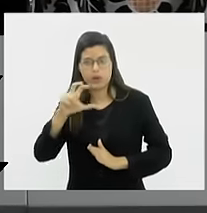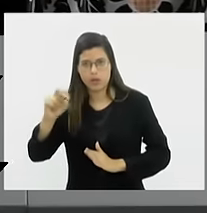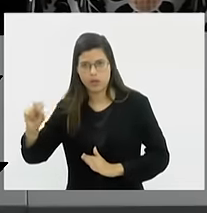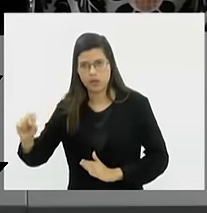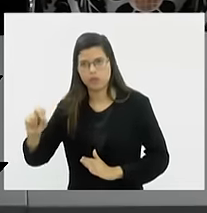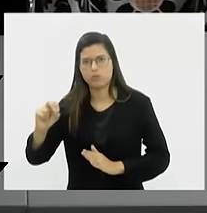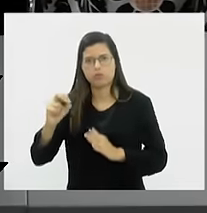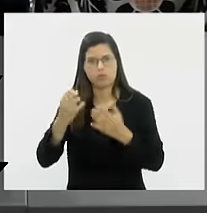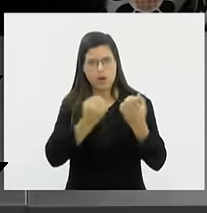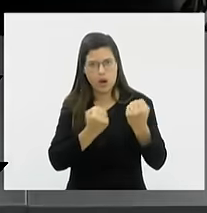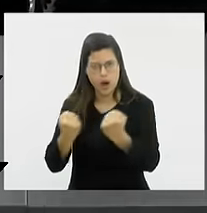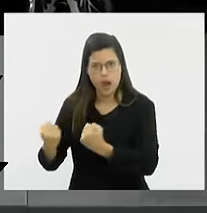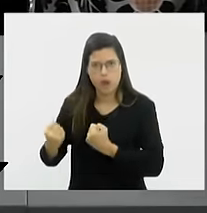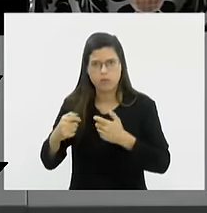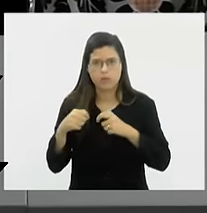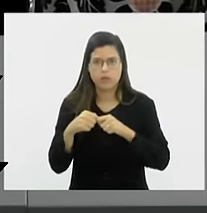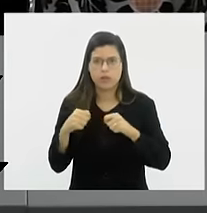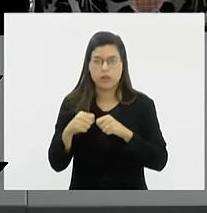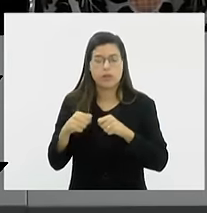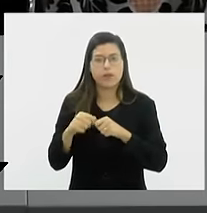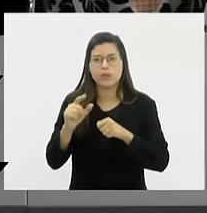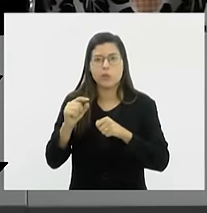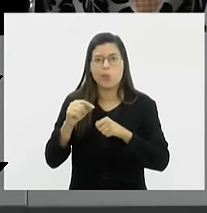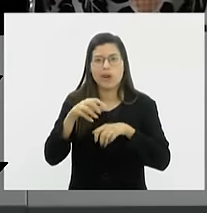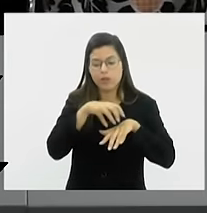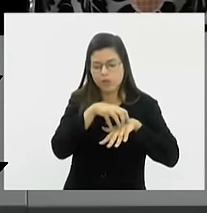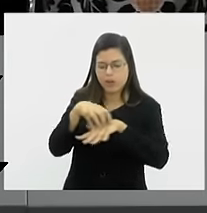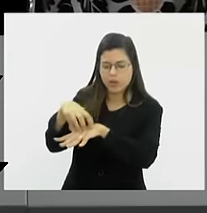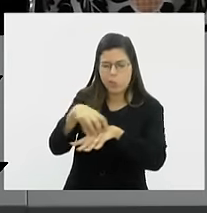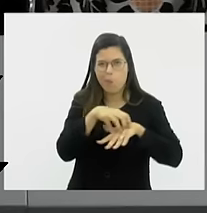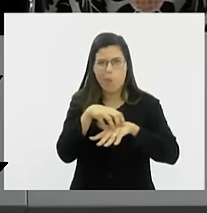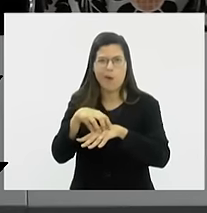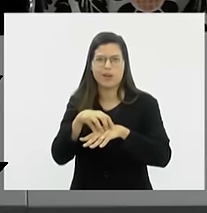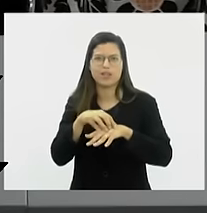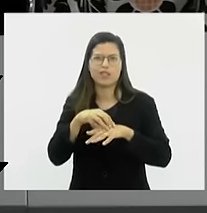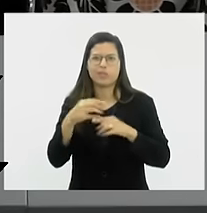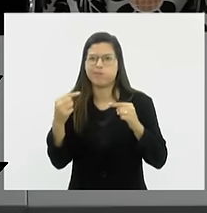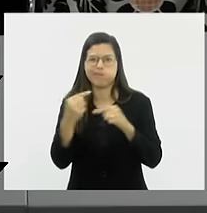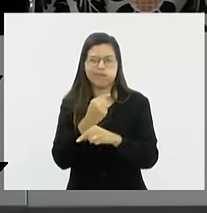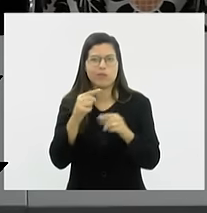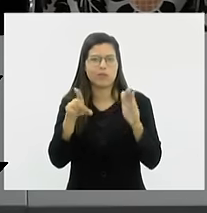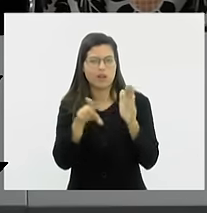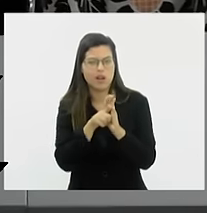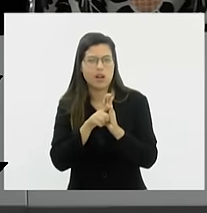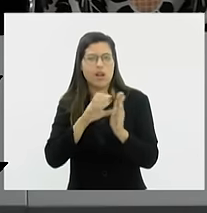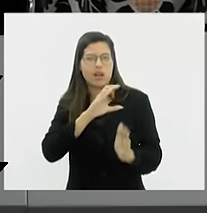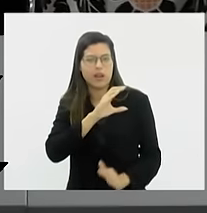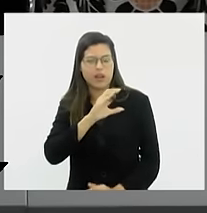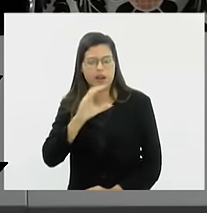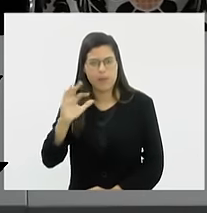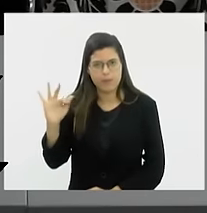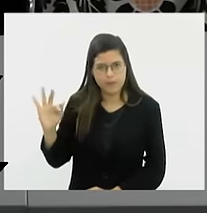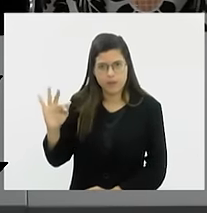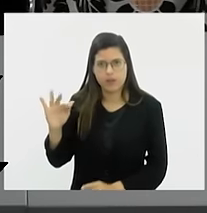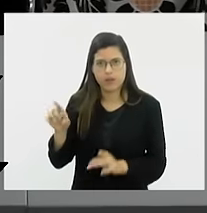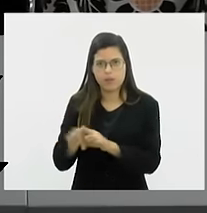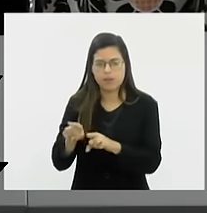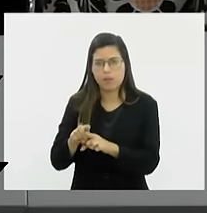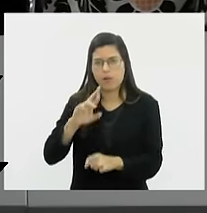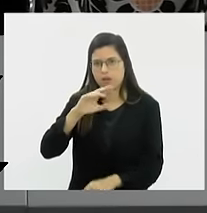que realizam o transporte clandestino na região de Rio das Ostras, Cabo Frio. Em outro